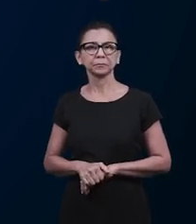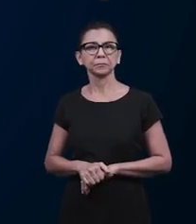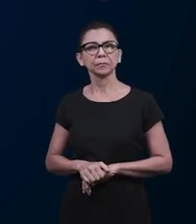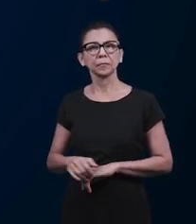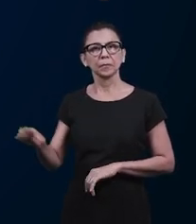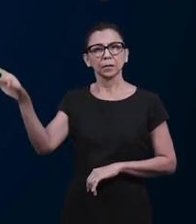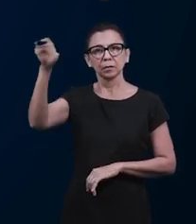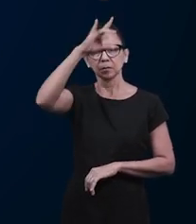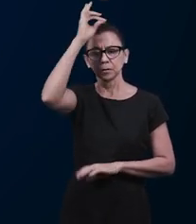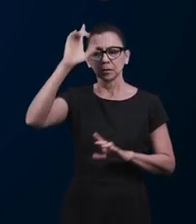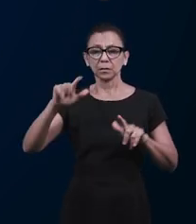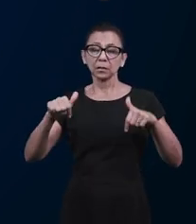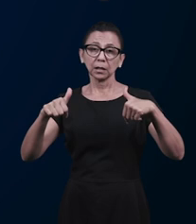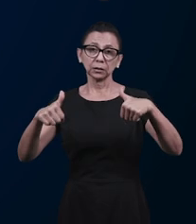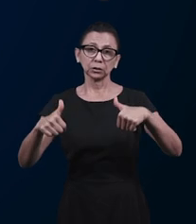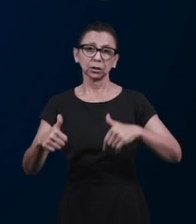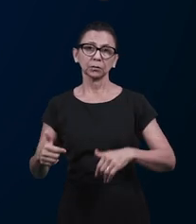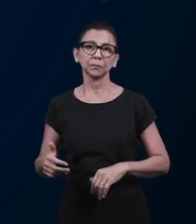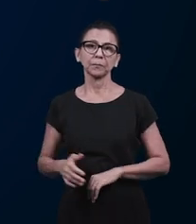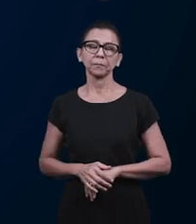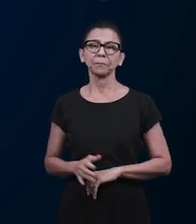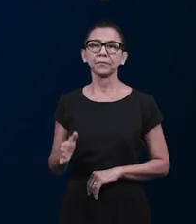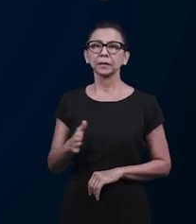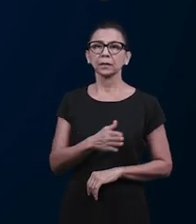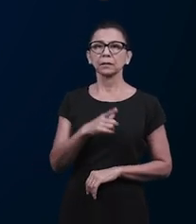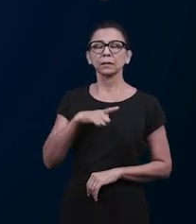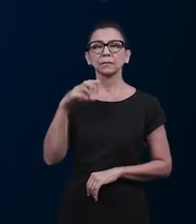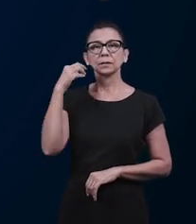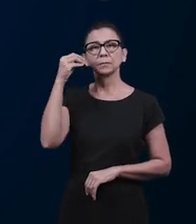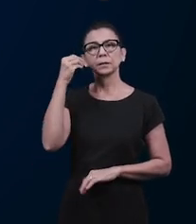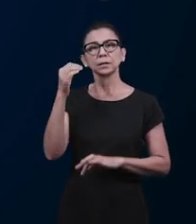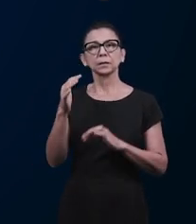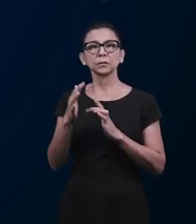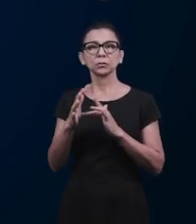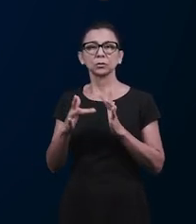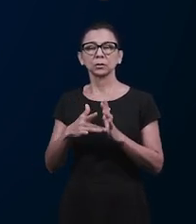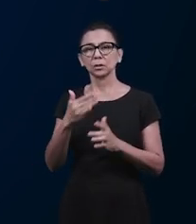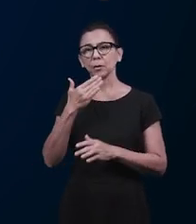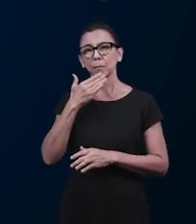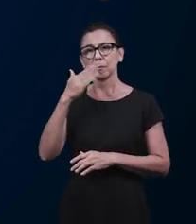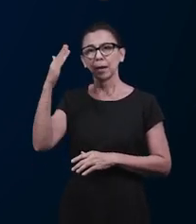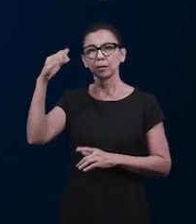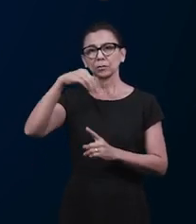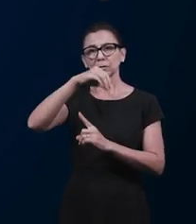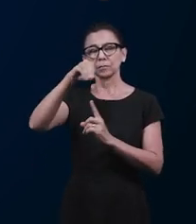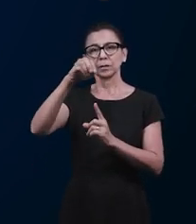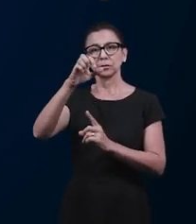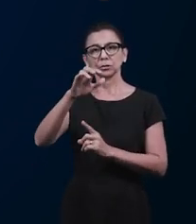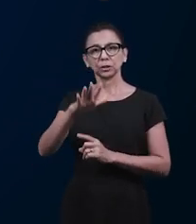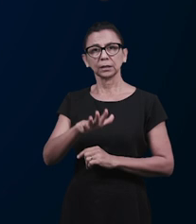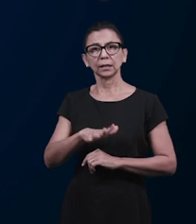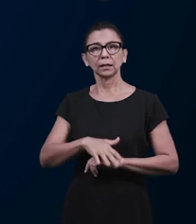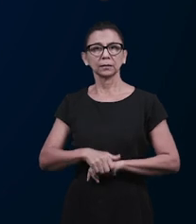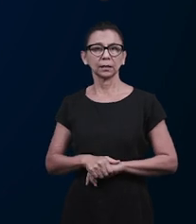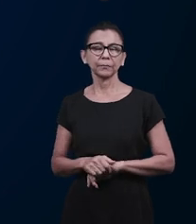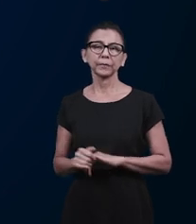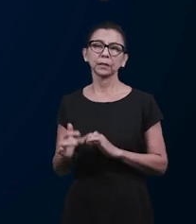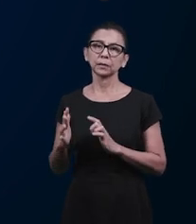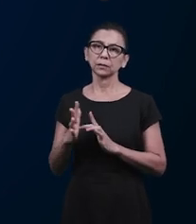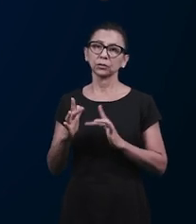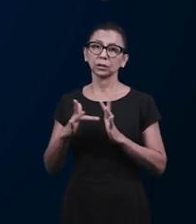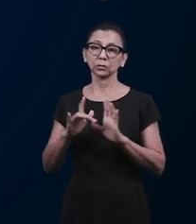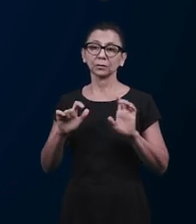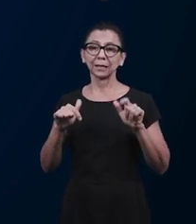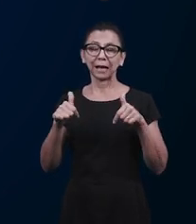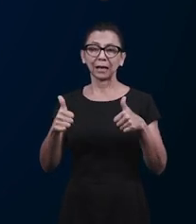Deus, pois ele tem uma experiência verdadeira com Jesus e busca ao Senhor com os recursos da graça de Deus. E assim a luz de Jesus resplandece em sua